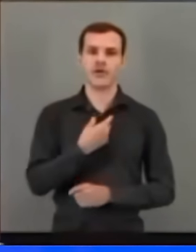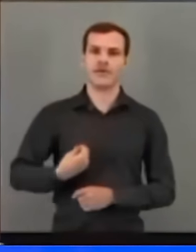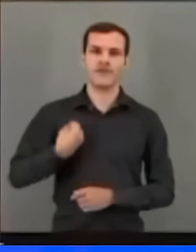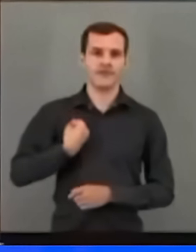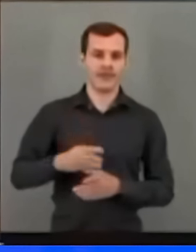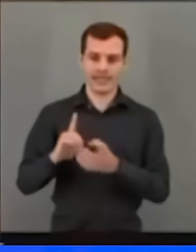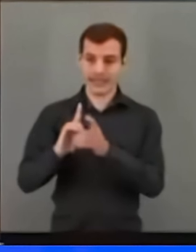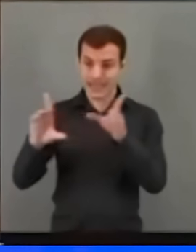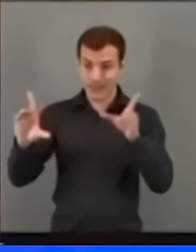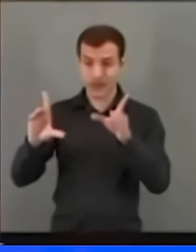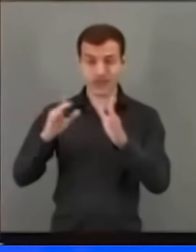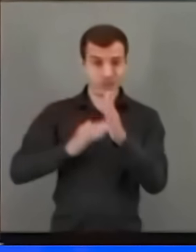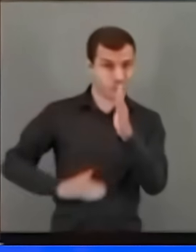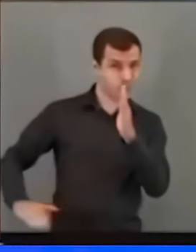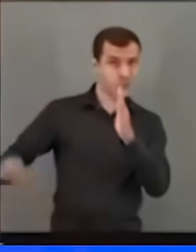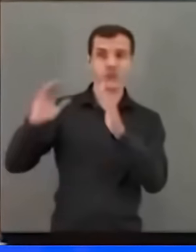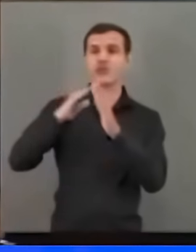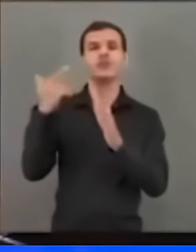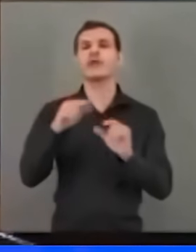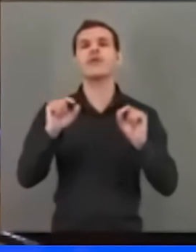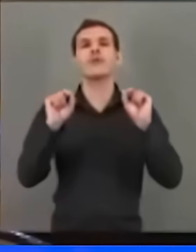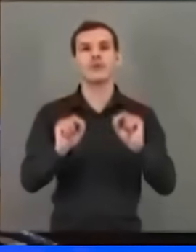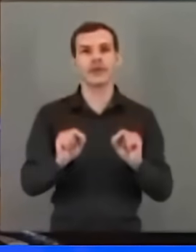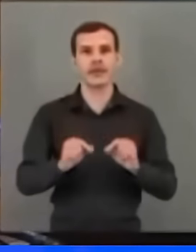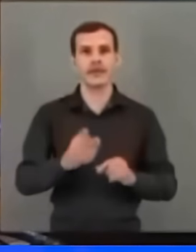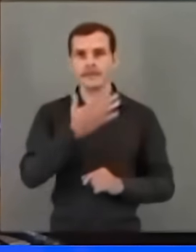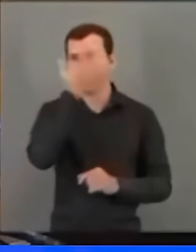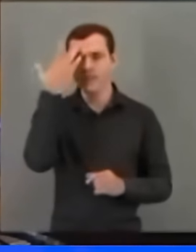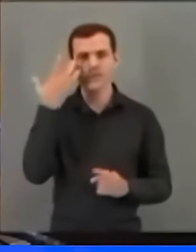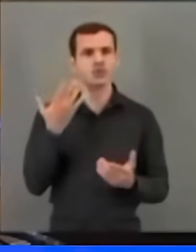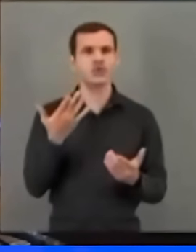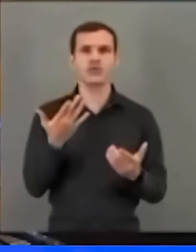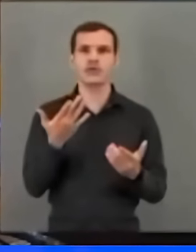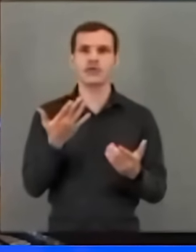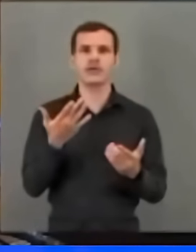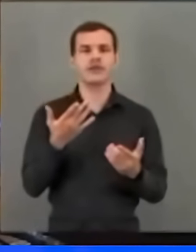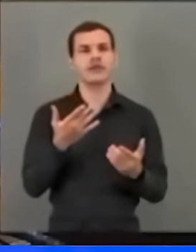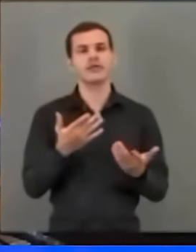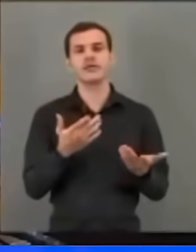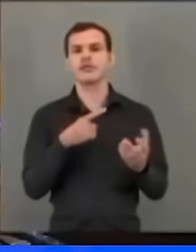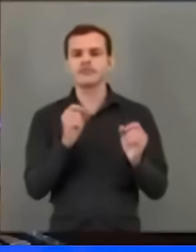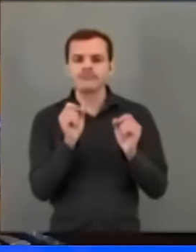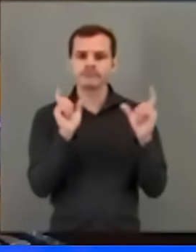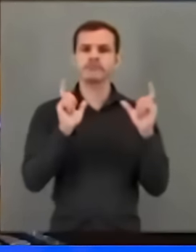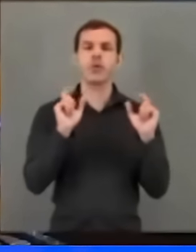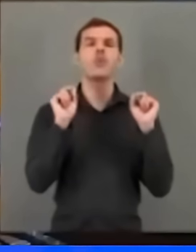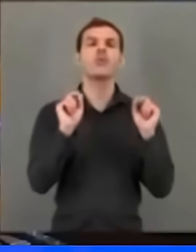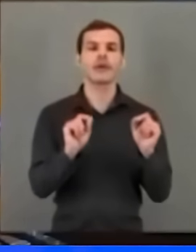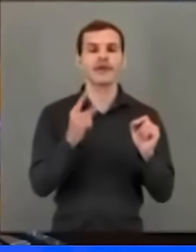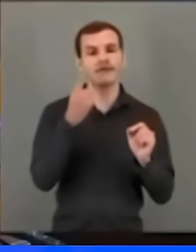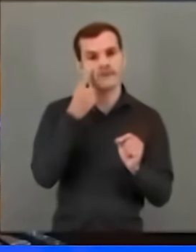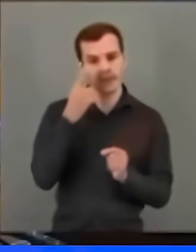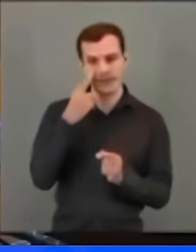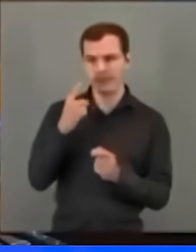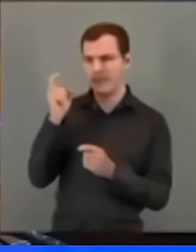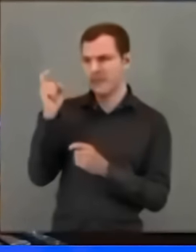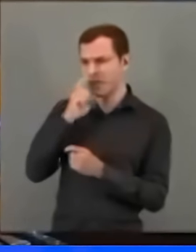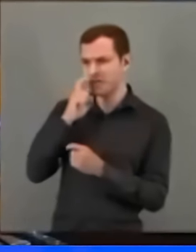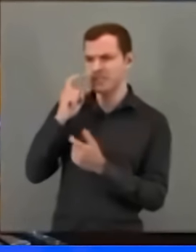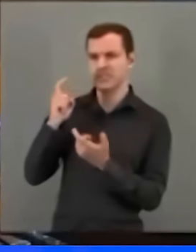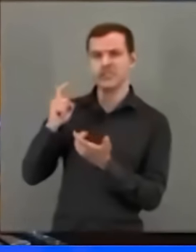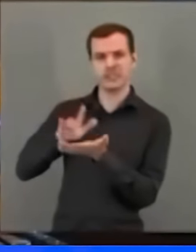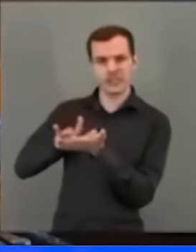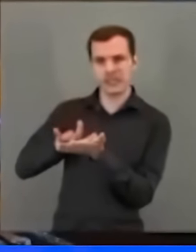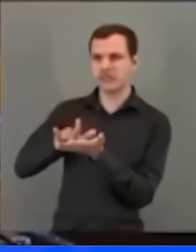numa democracia plena, aqui salta aos olhos de quem quiser, basta deixar a hipocrisia de lado. Hoje, a realidade é que você tem a esquerda